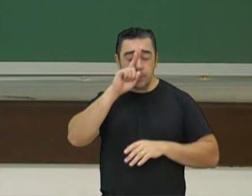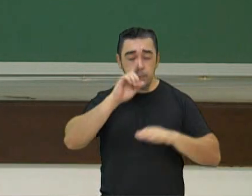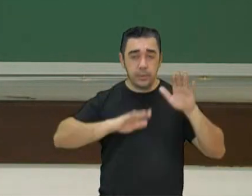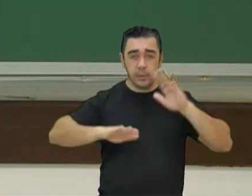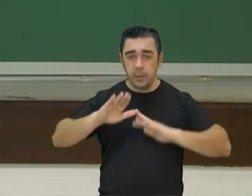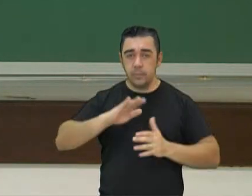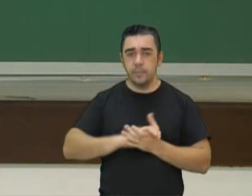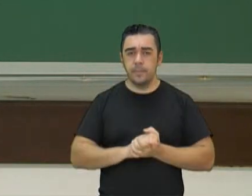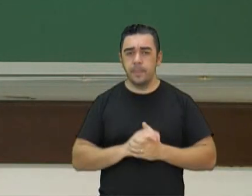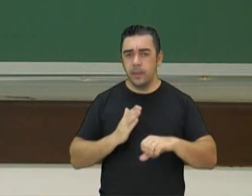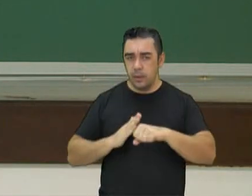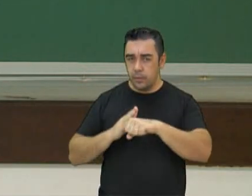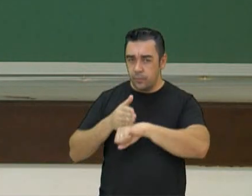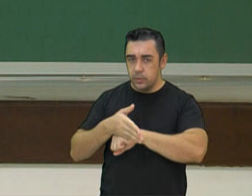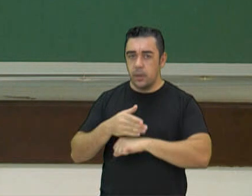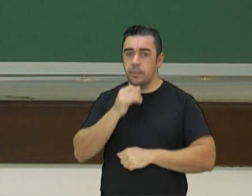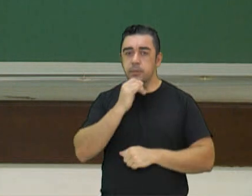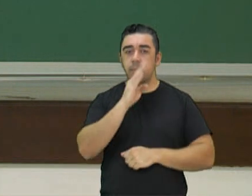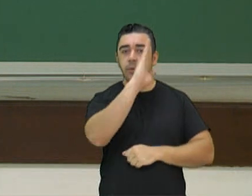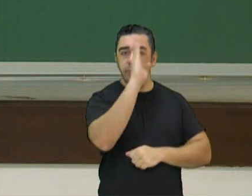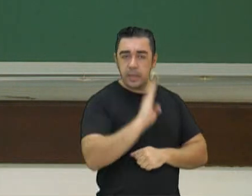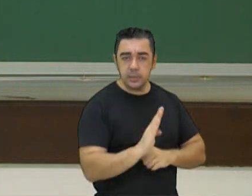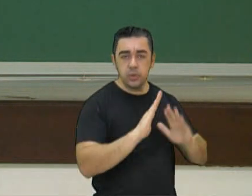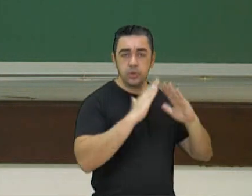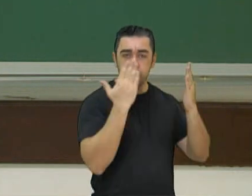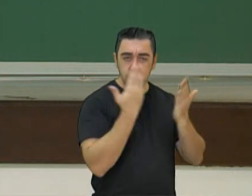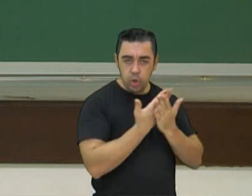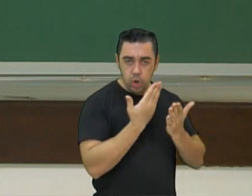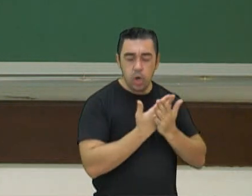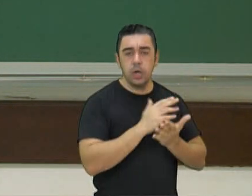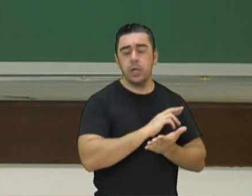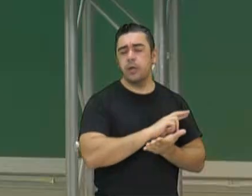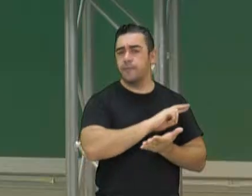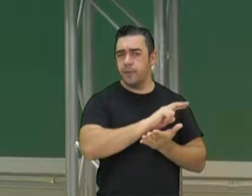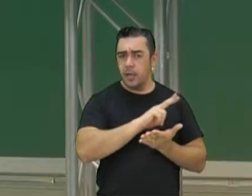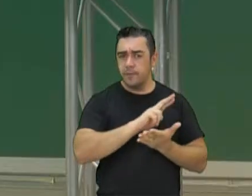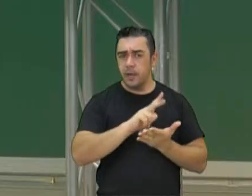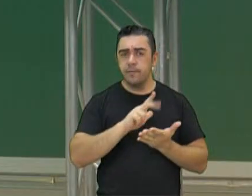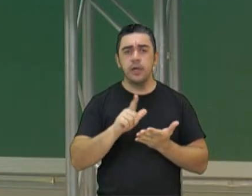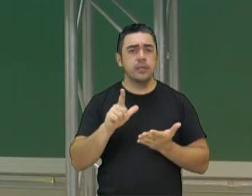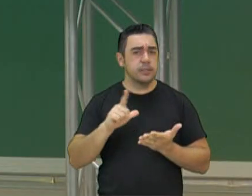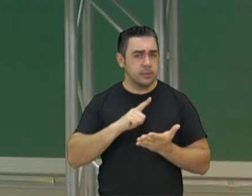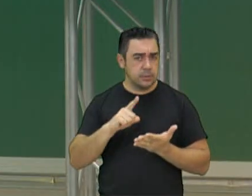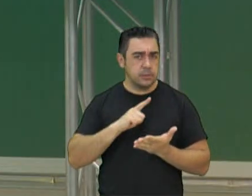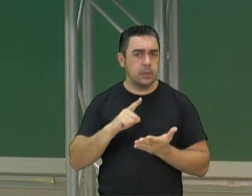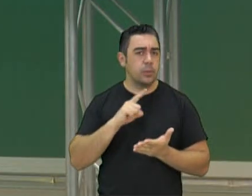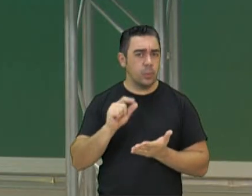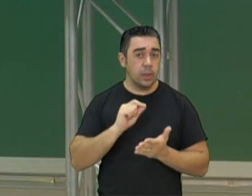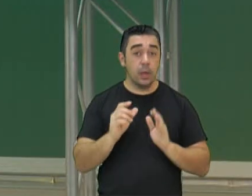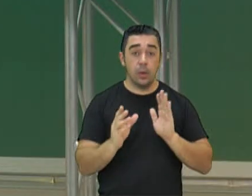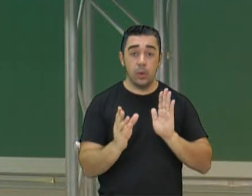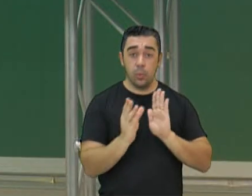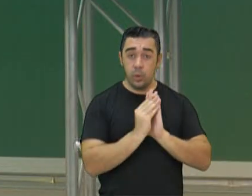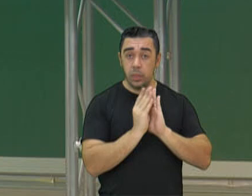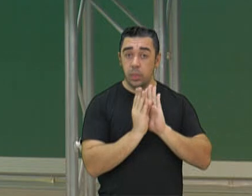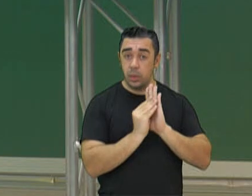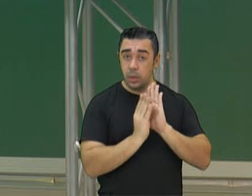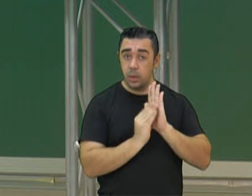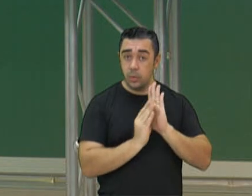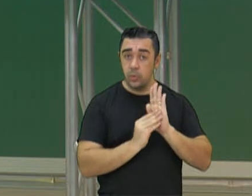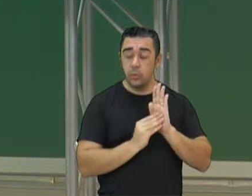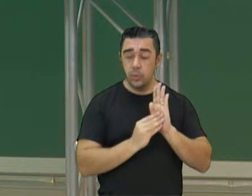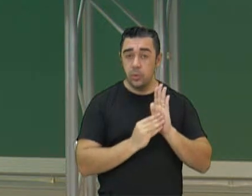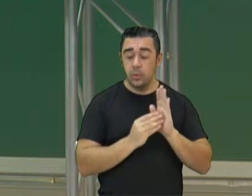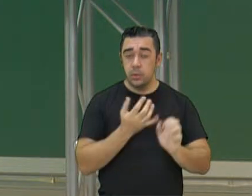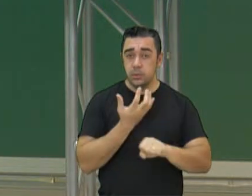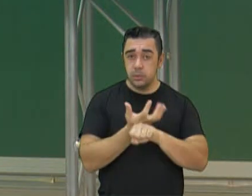quando eu vou acessar aqueles sites Brasil Escola, várias coisas assim que trazem conteúdos das nossas